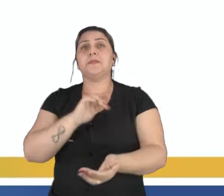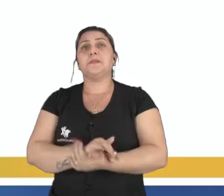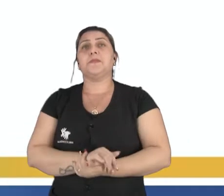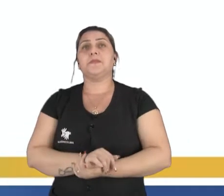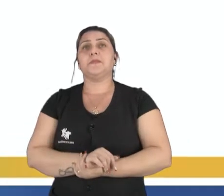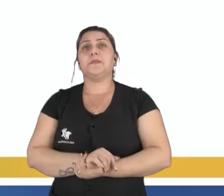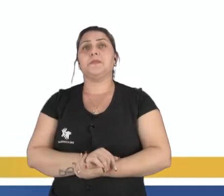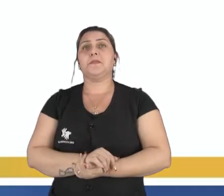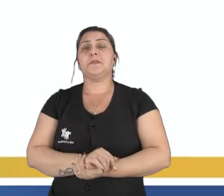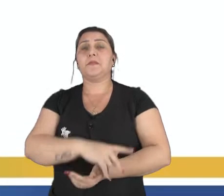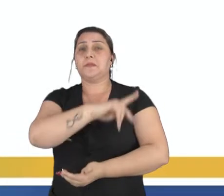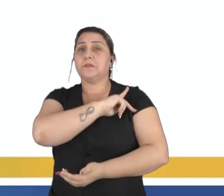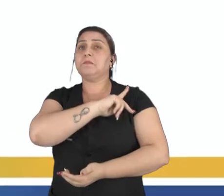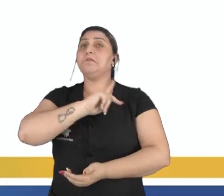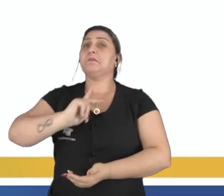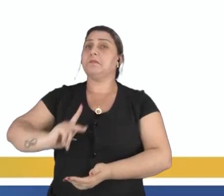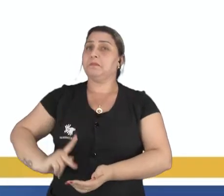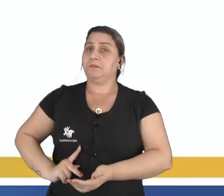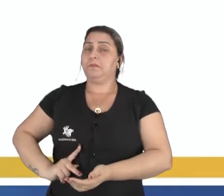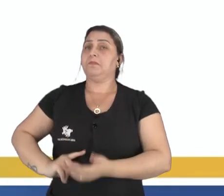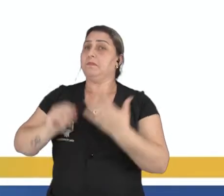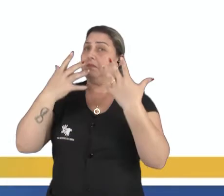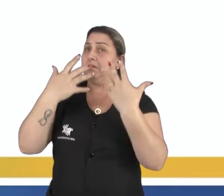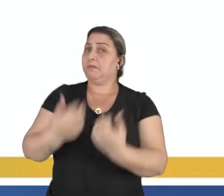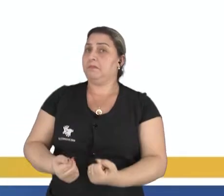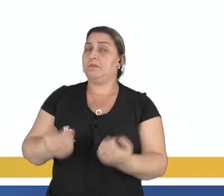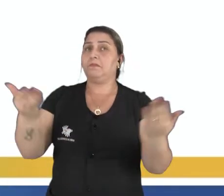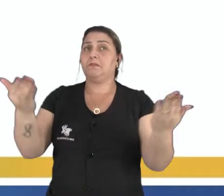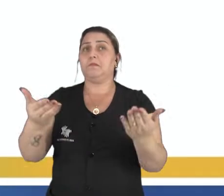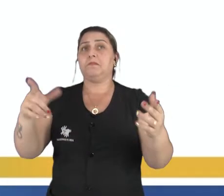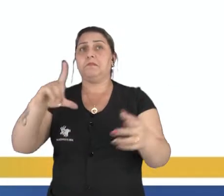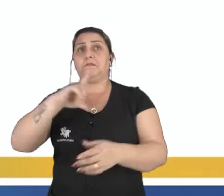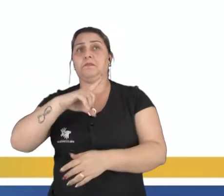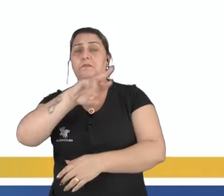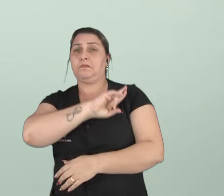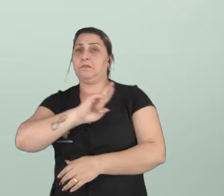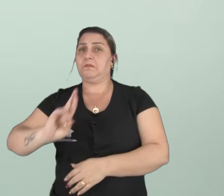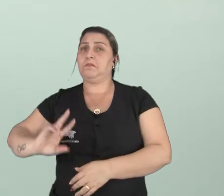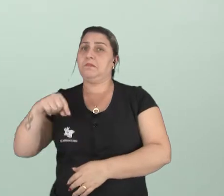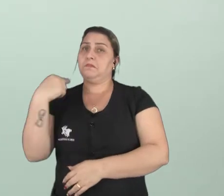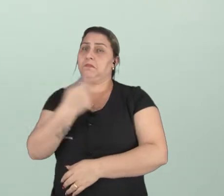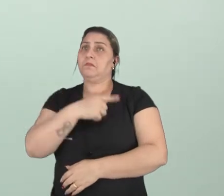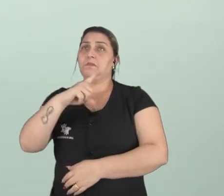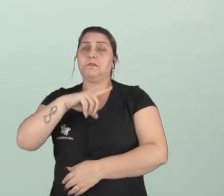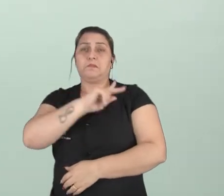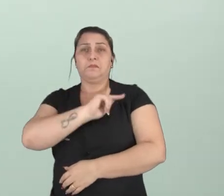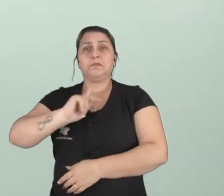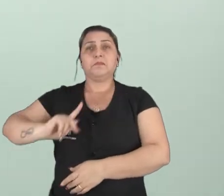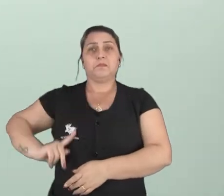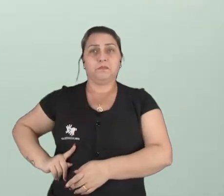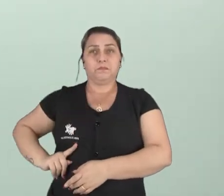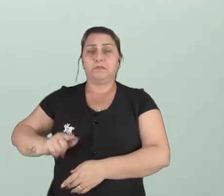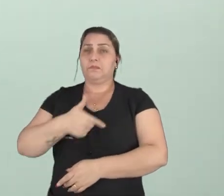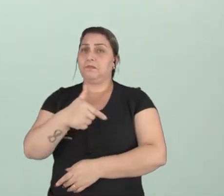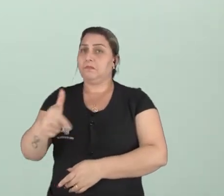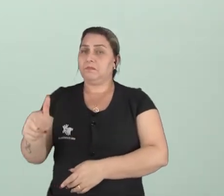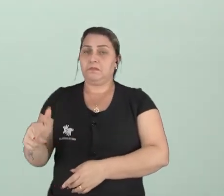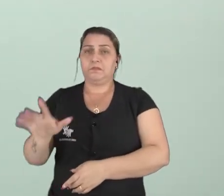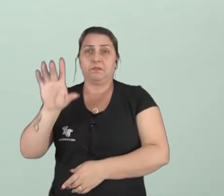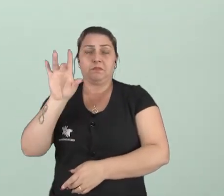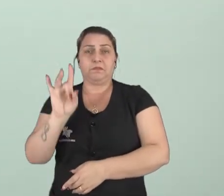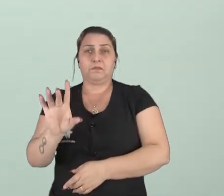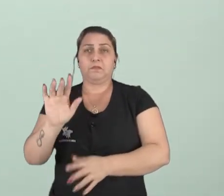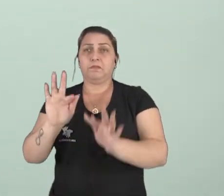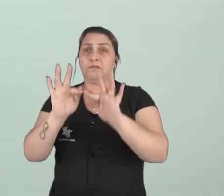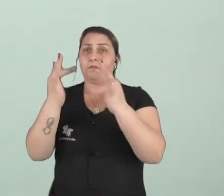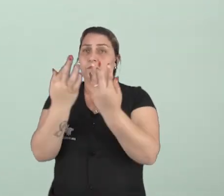o presidencialismo, né? Agora nós temos aí uma república, né, onde nós vamos ter o presidencialismo, não temos mais aí